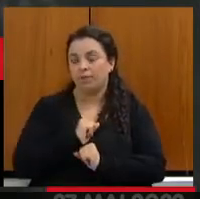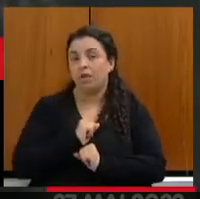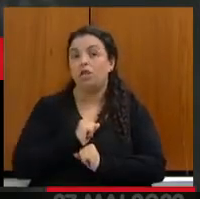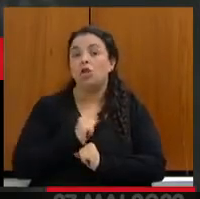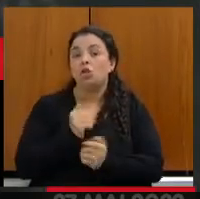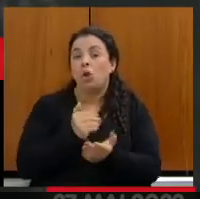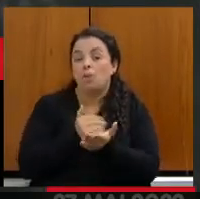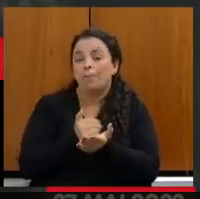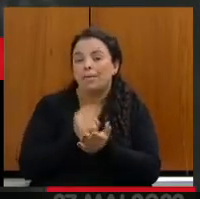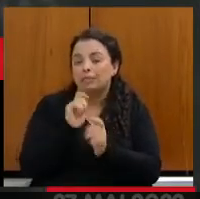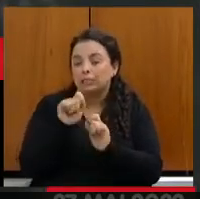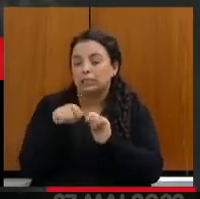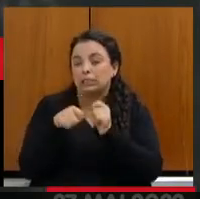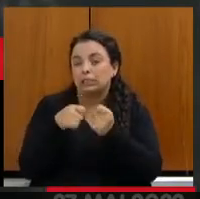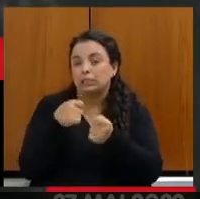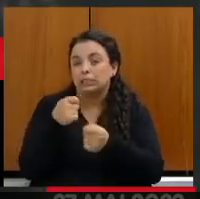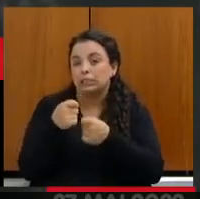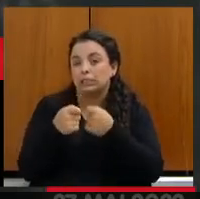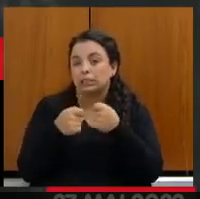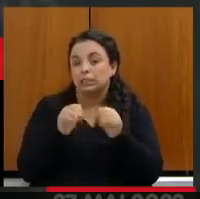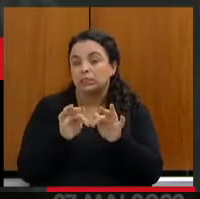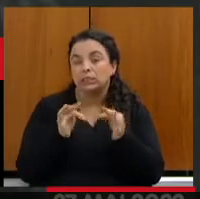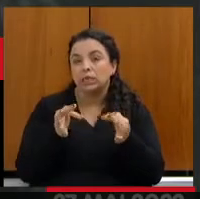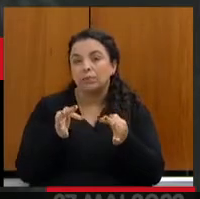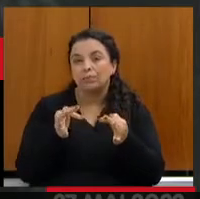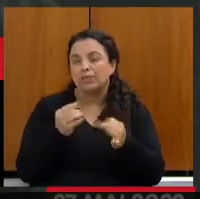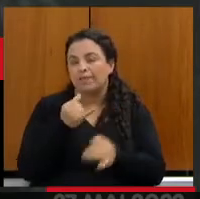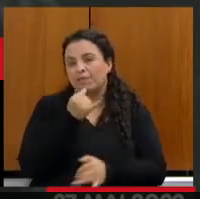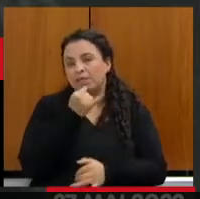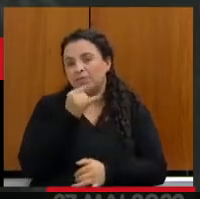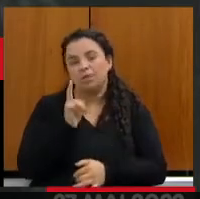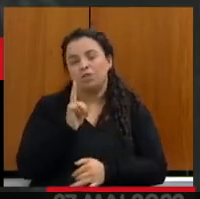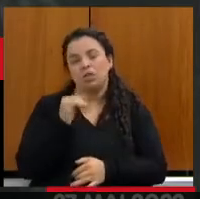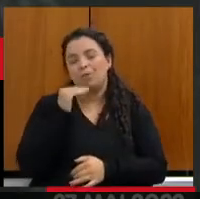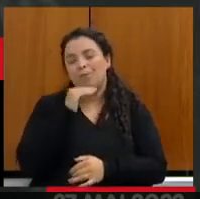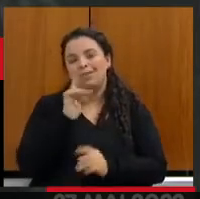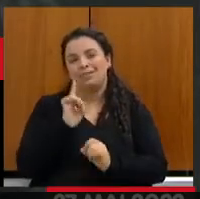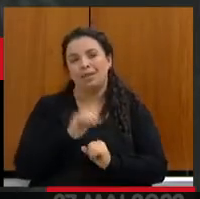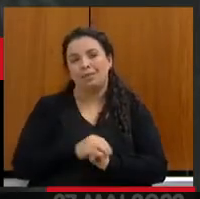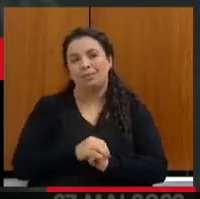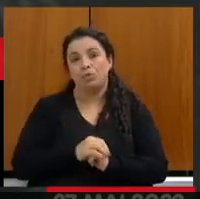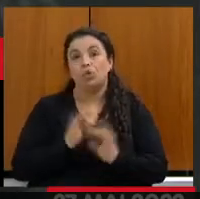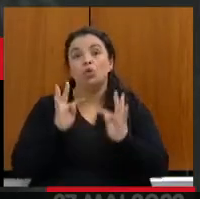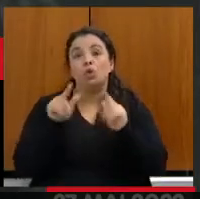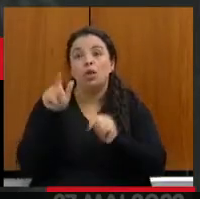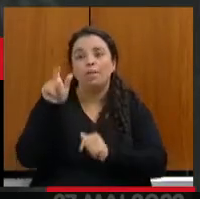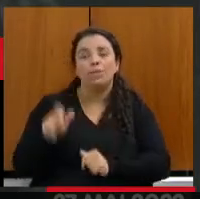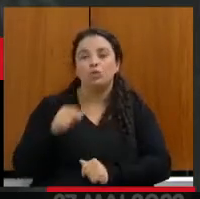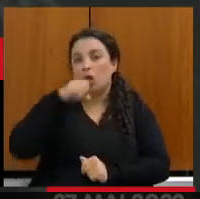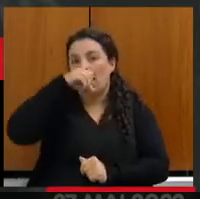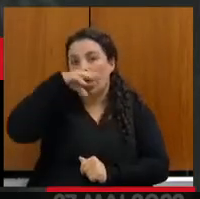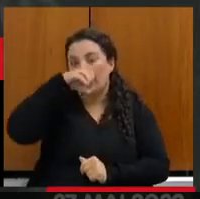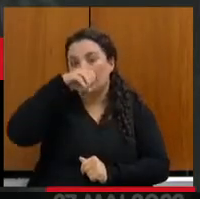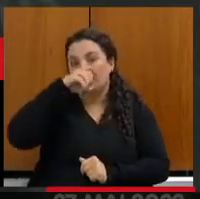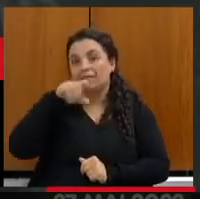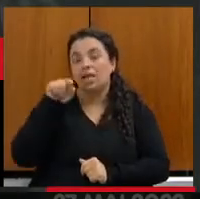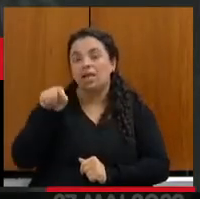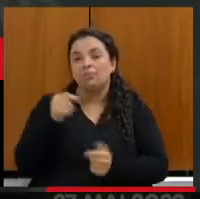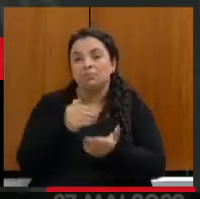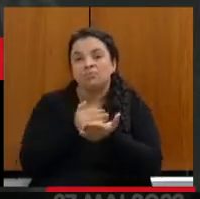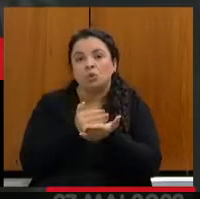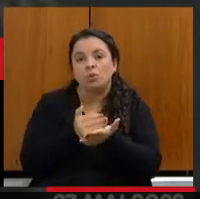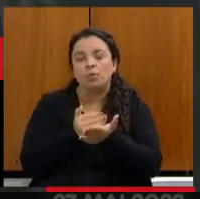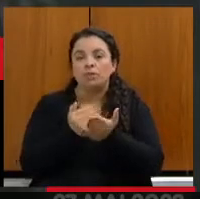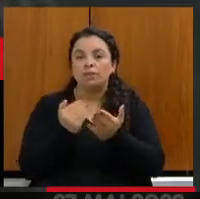sinais infelizmente nós não percebemos todo o agressor ele começa a